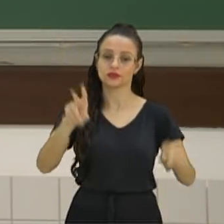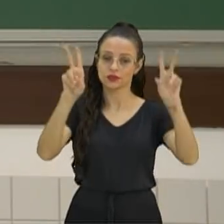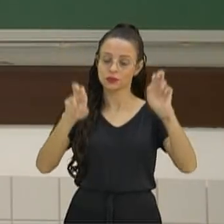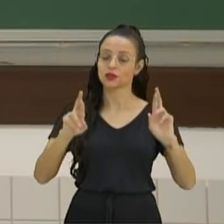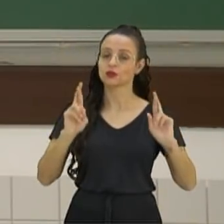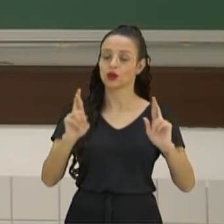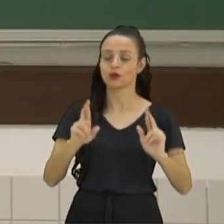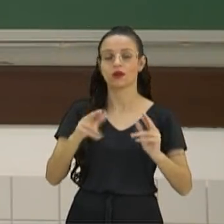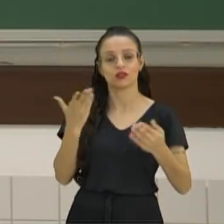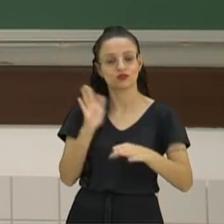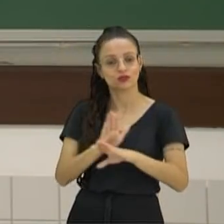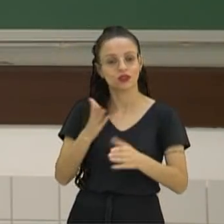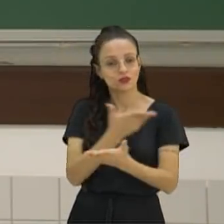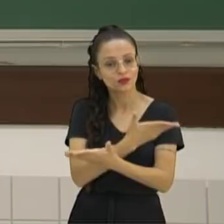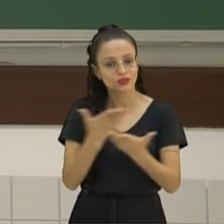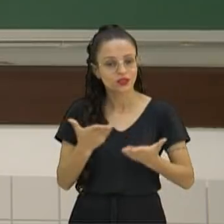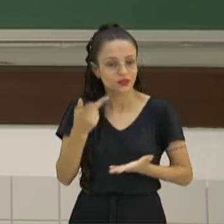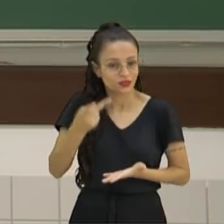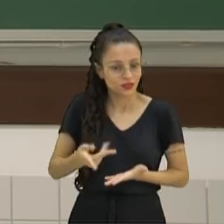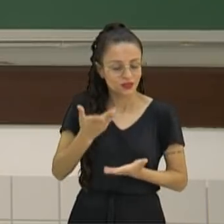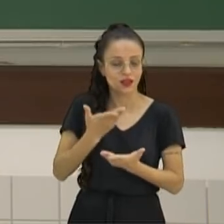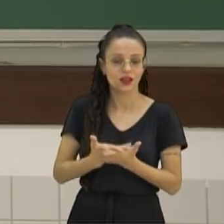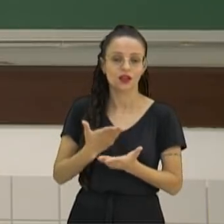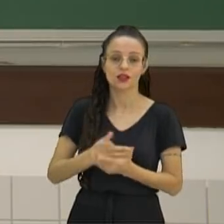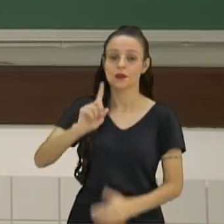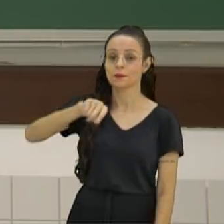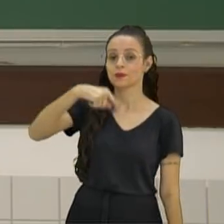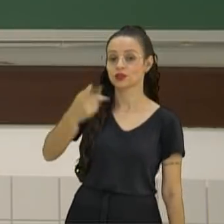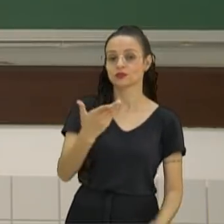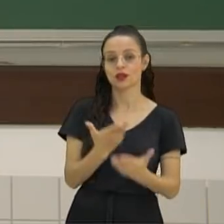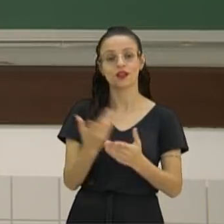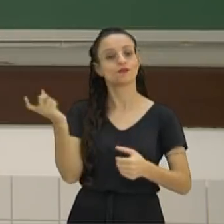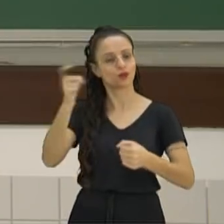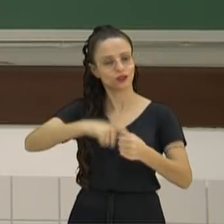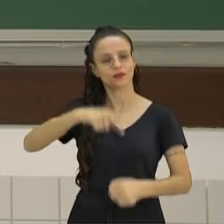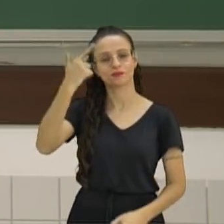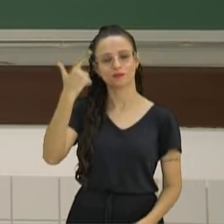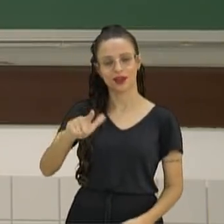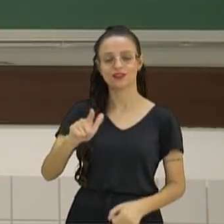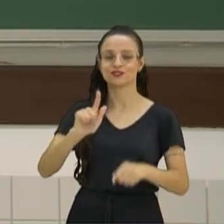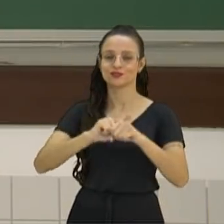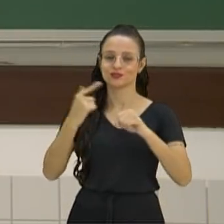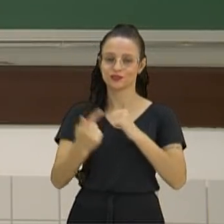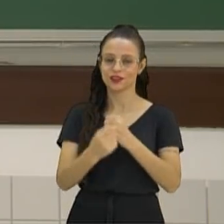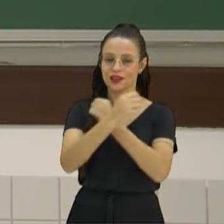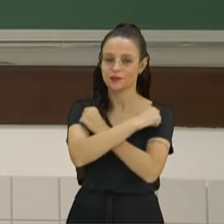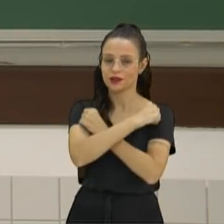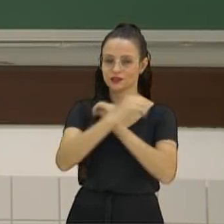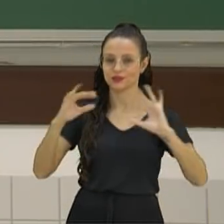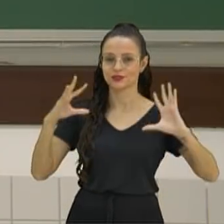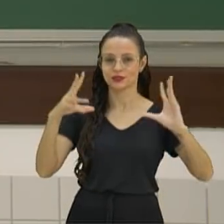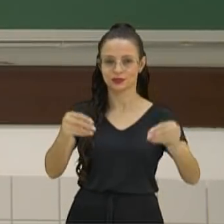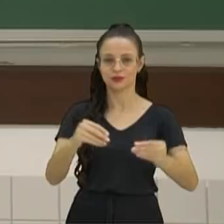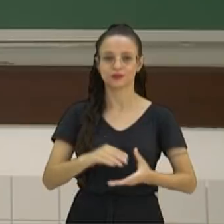Espero ter contribuído na aula de hoje com vocês e na aula que vem voltamos com mais geografia. Um abraço a todos e até lá.